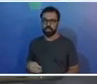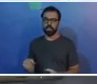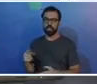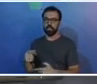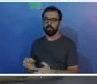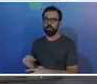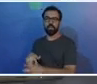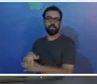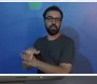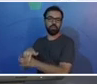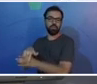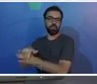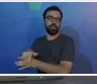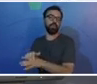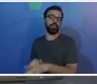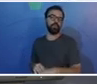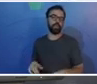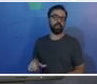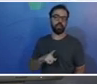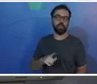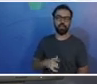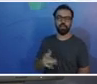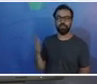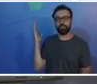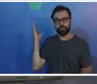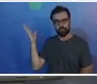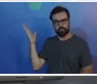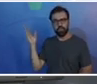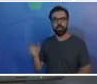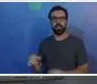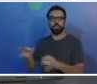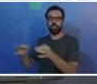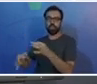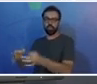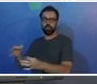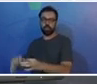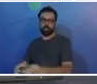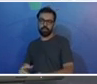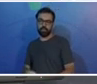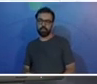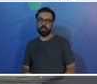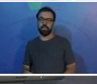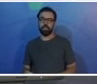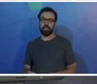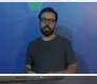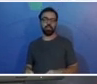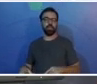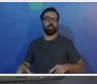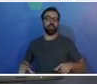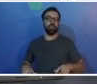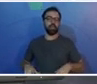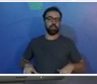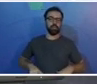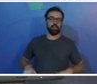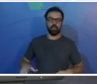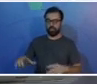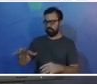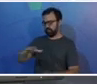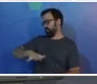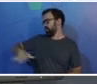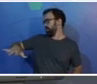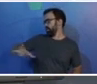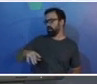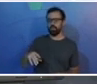a juíza, a doutora Fernanda Vasques, e ela trabalha no fórum que fica lá na região dos